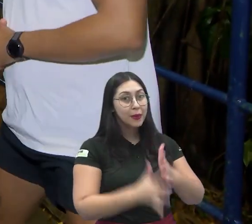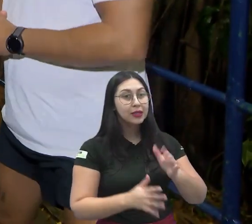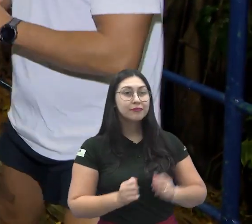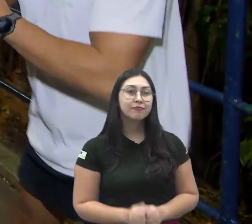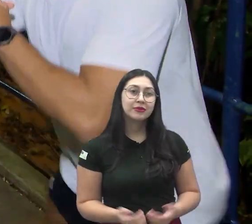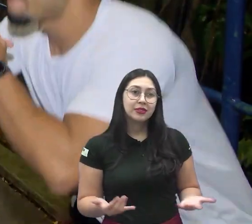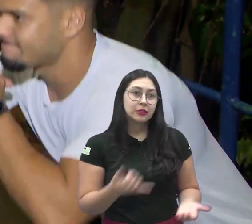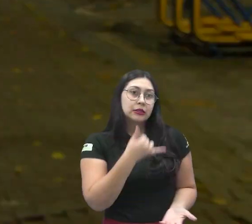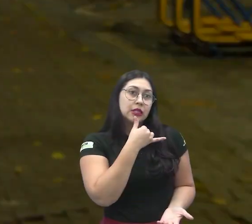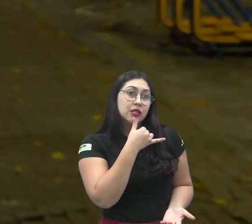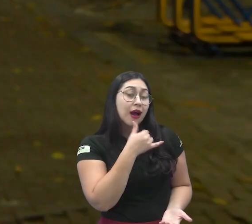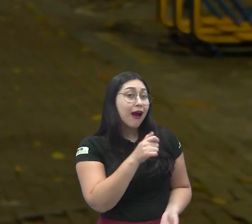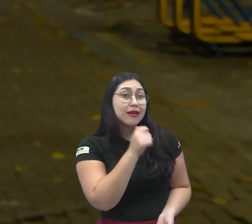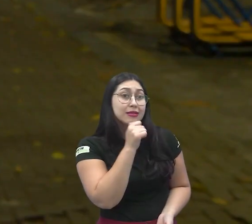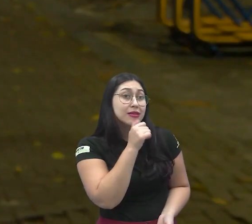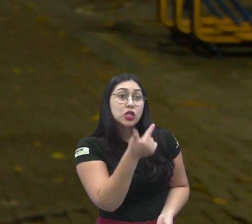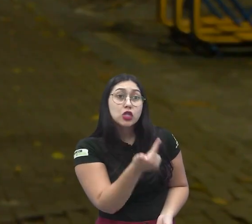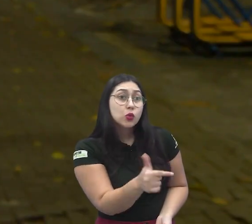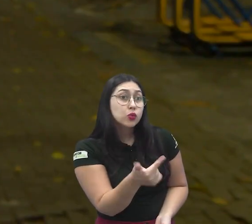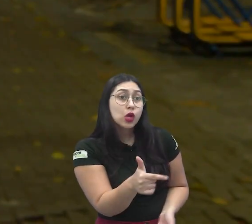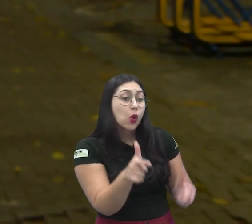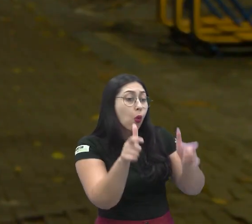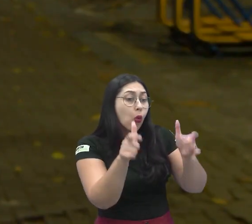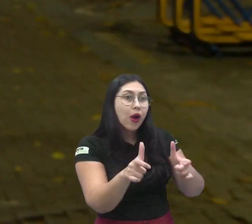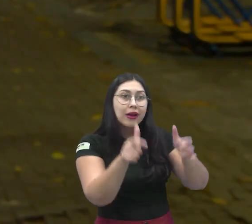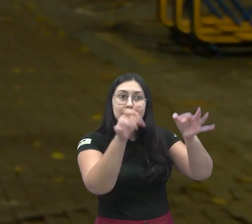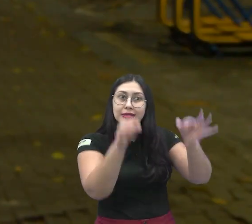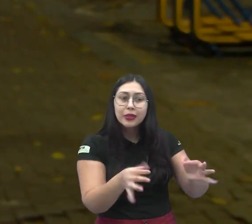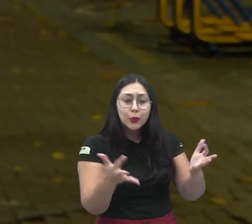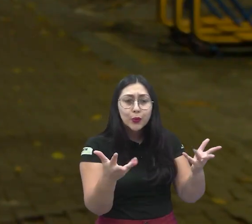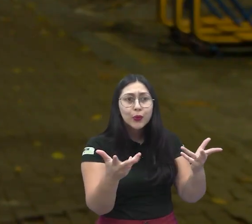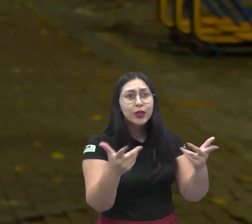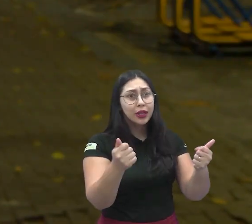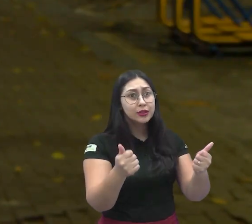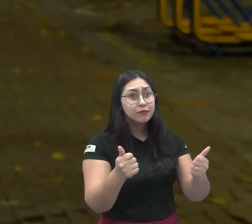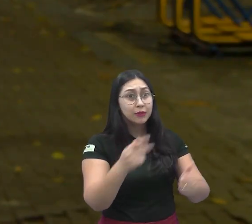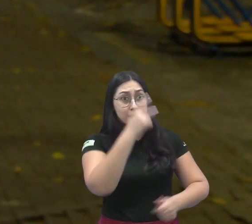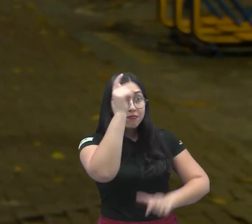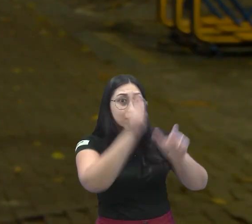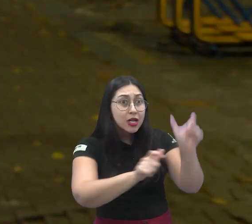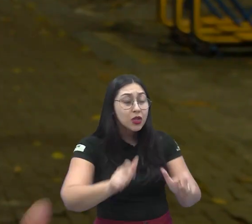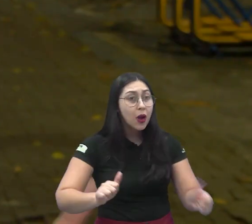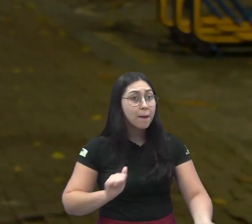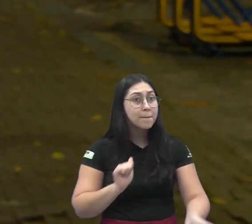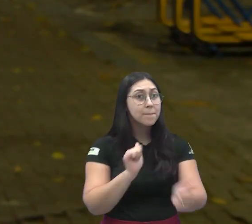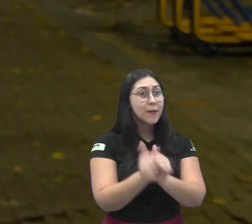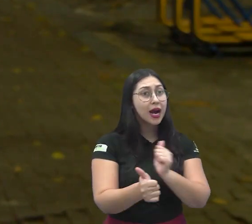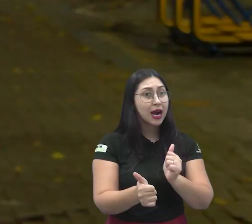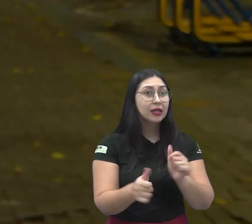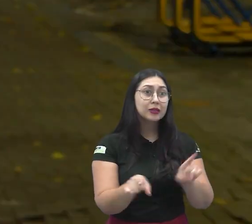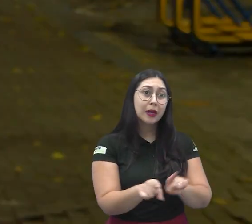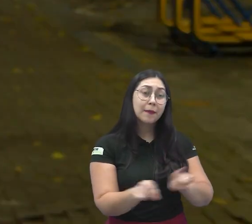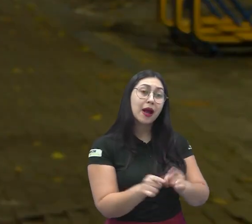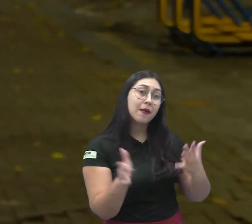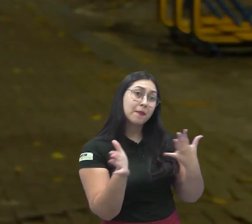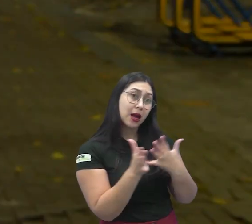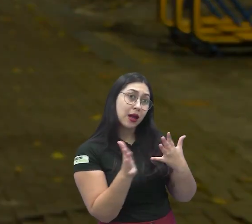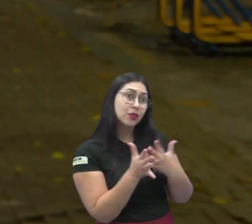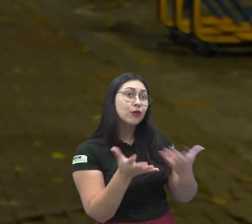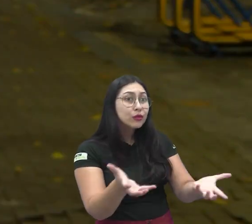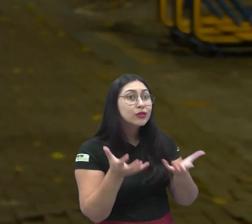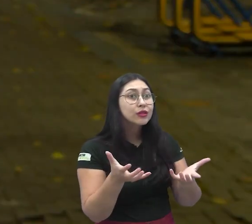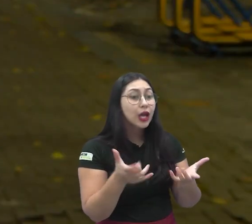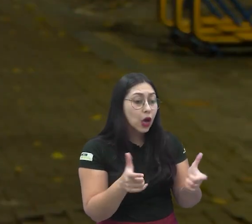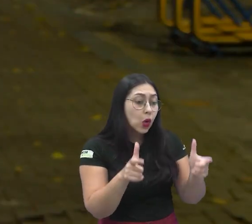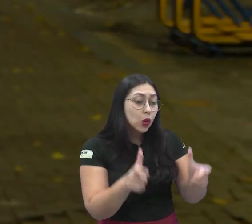para os corredores. A gente, infelizmente, ainda não tem nenhum local nesse nível, nessa qualidade, para tanto os atletas amadores quanto os que estão